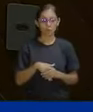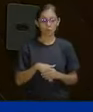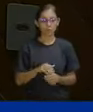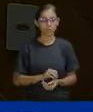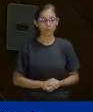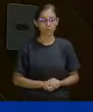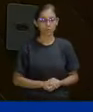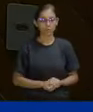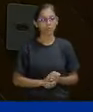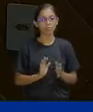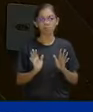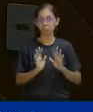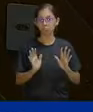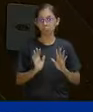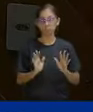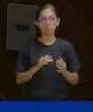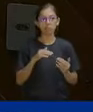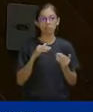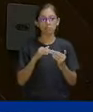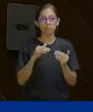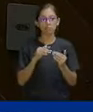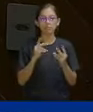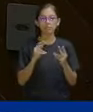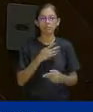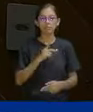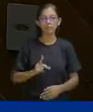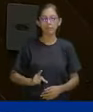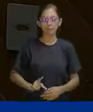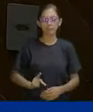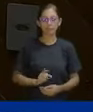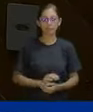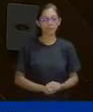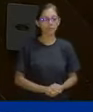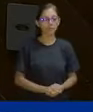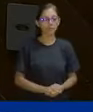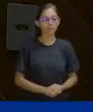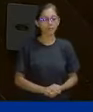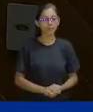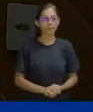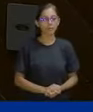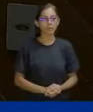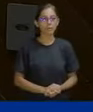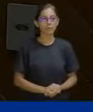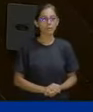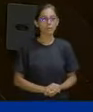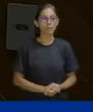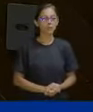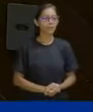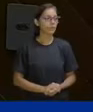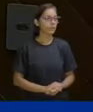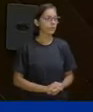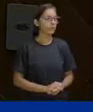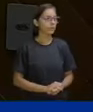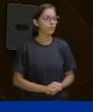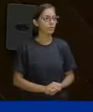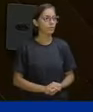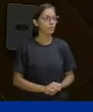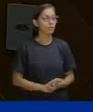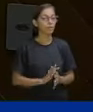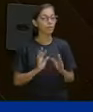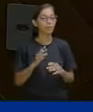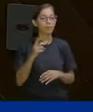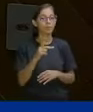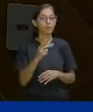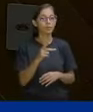ao do presidente, que negava um provimento total ao agravo do Gleidson. Já o voto